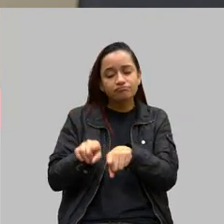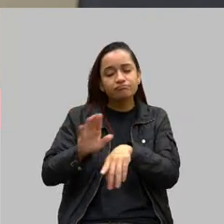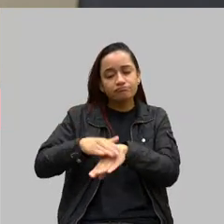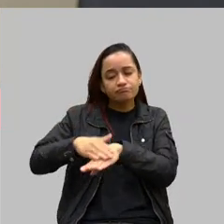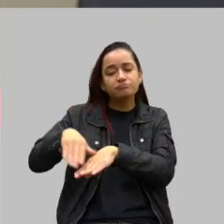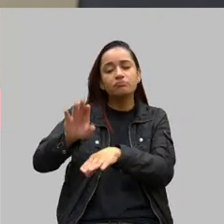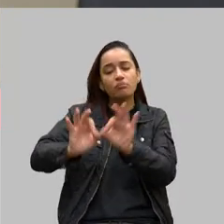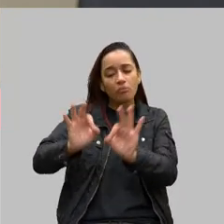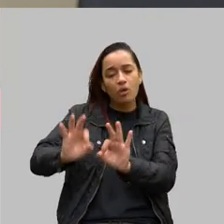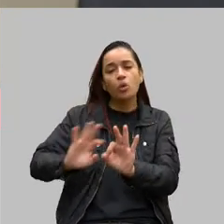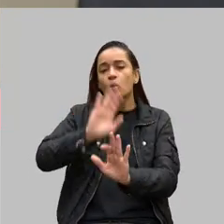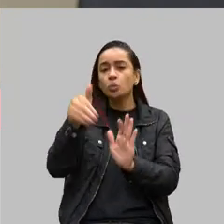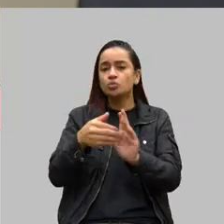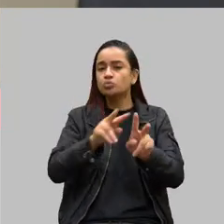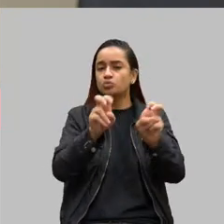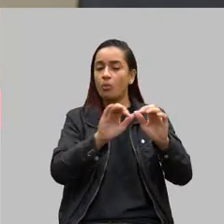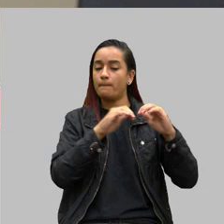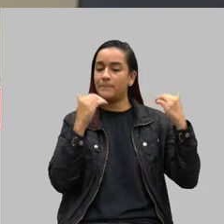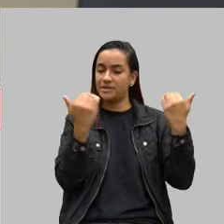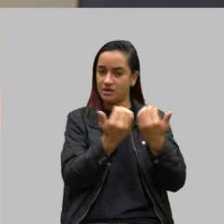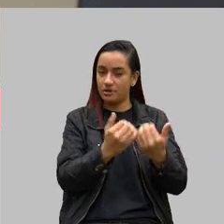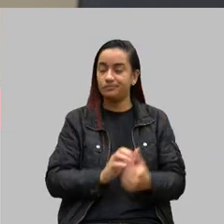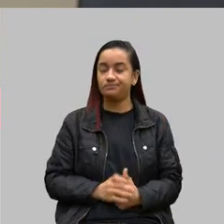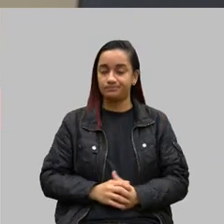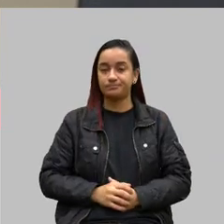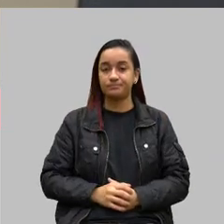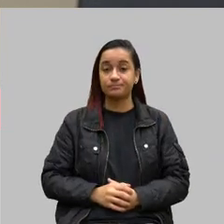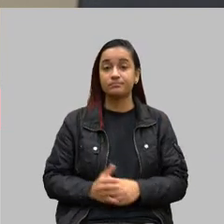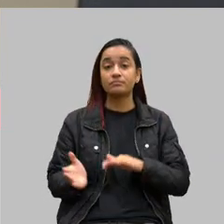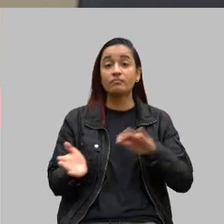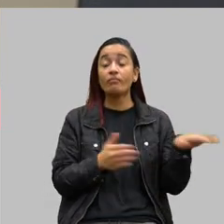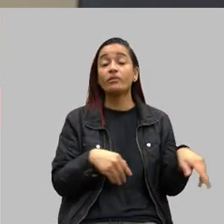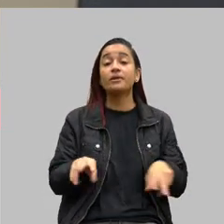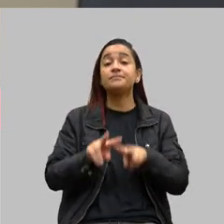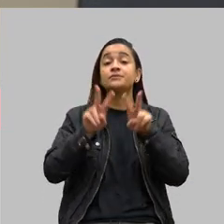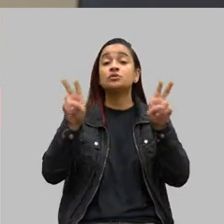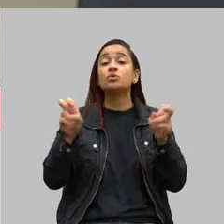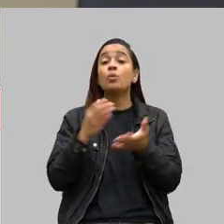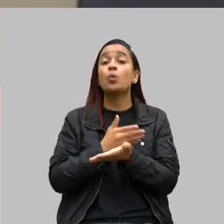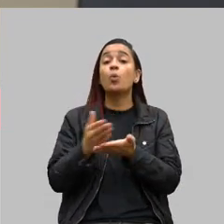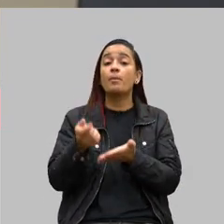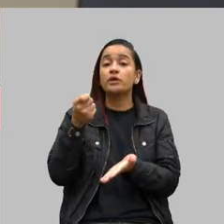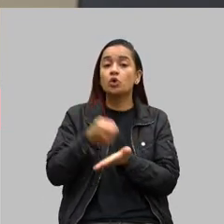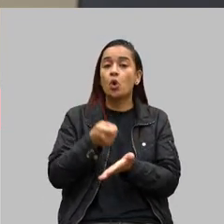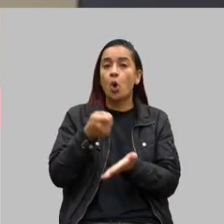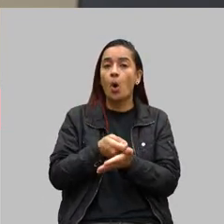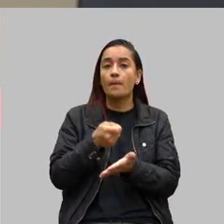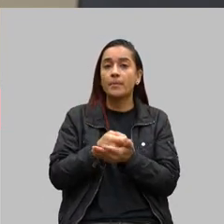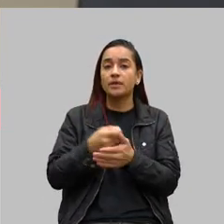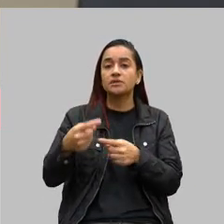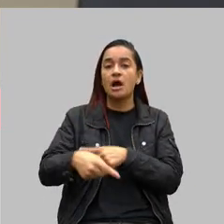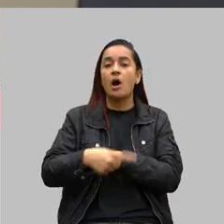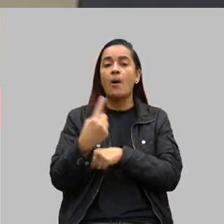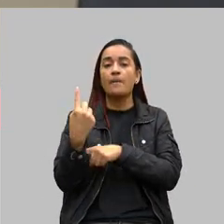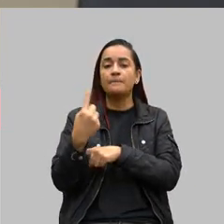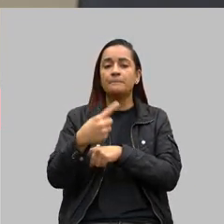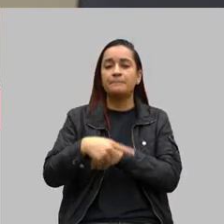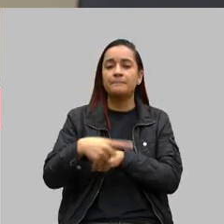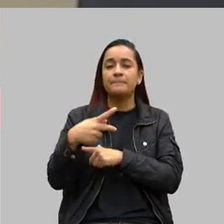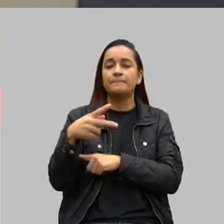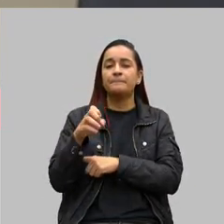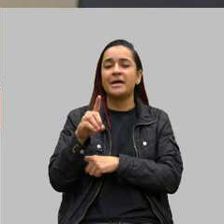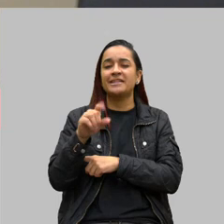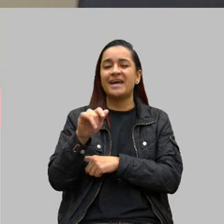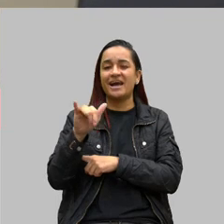Mineirão eh sobre o início de cobrança né do do do pedágio da da da epr vias do café eh eu